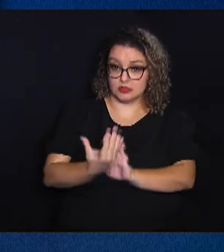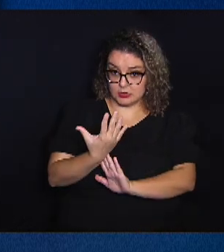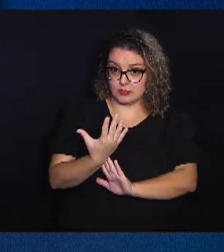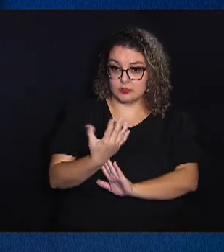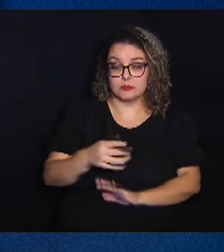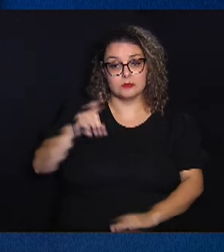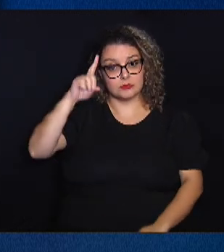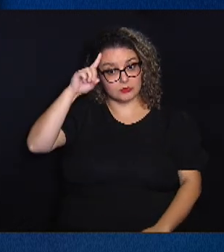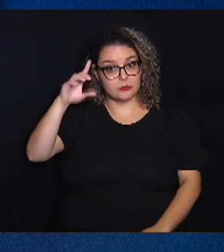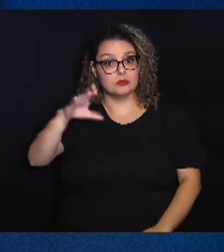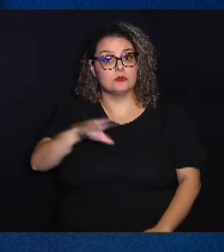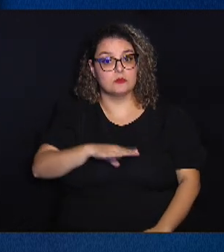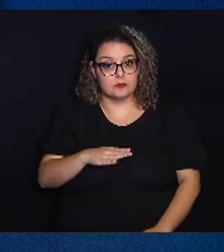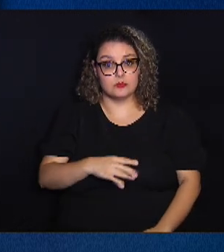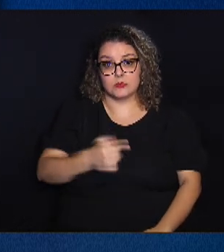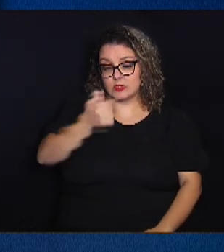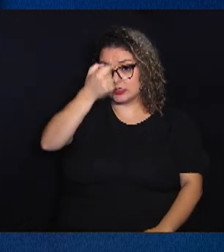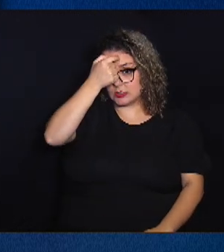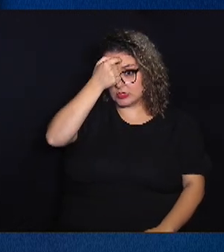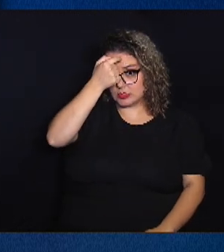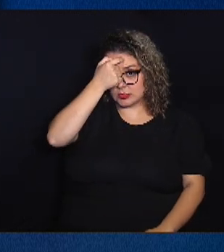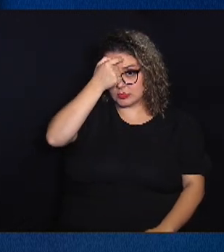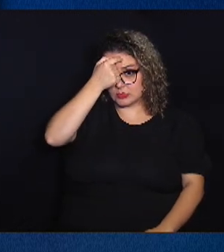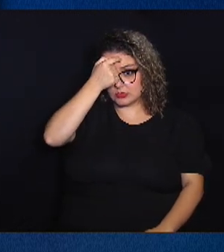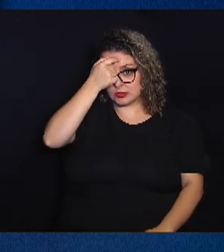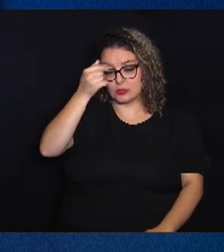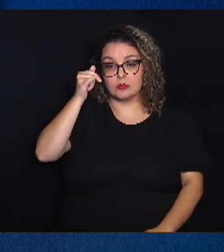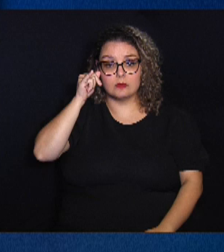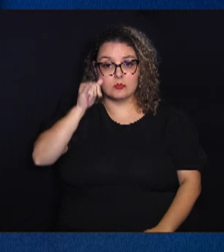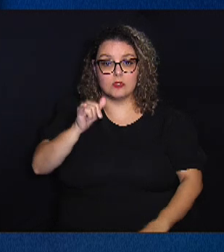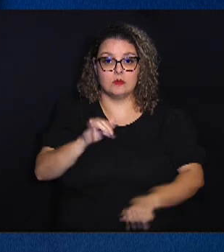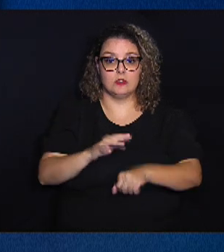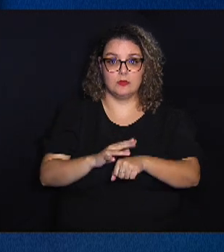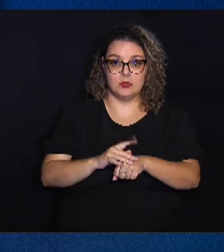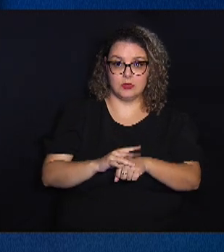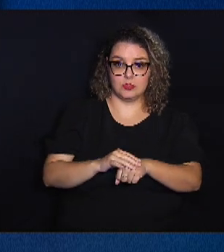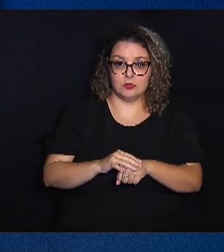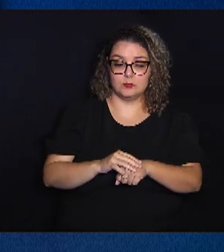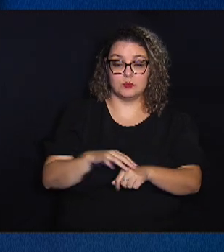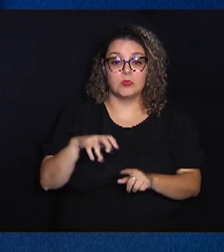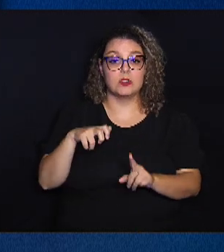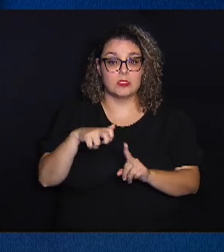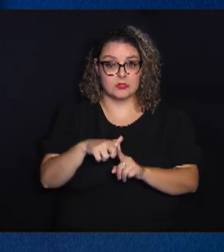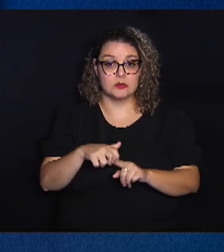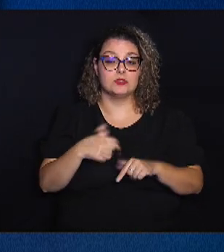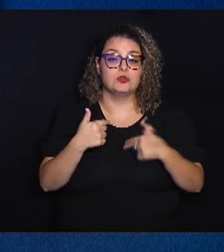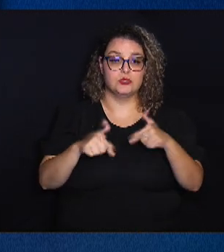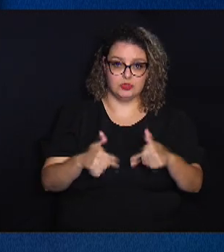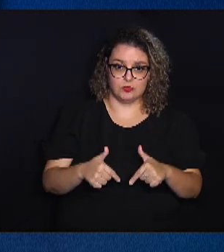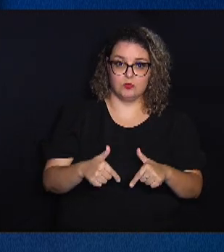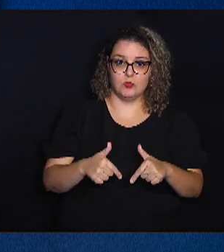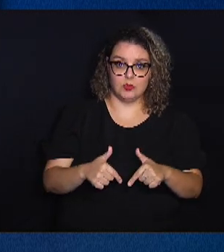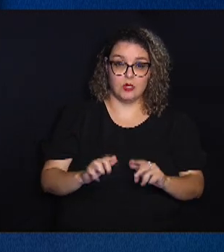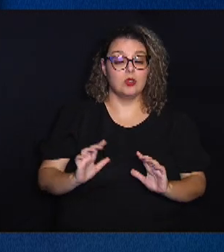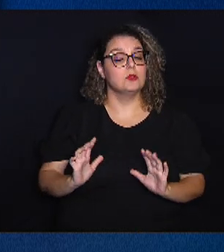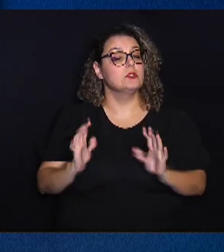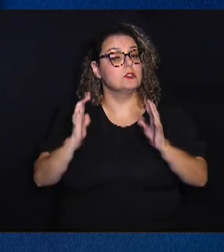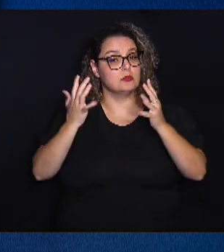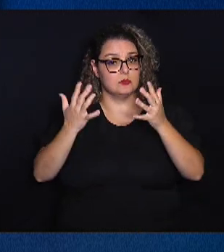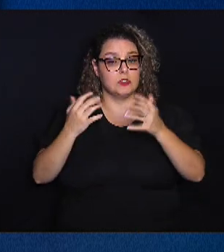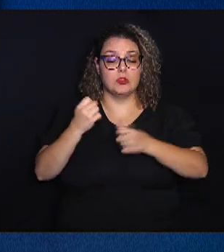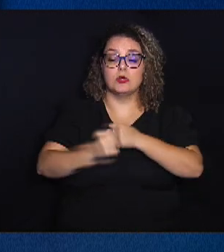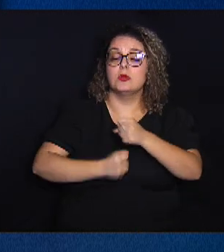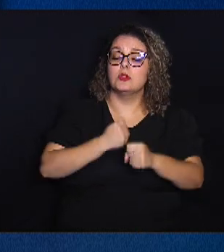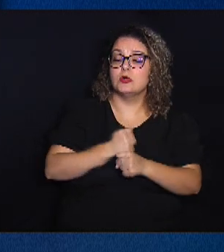Dia Municipal da Conscientização sobre Prevenção de Doenças e Acidentes de Trabalho, a ser comemorado